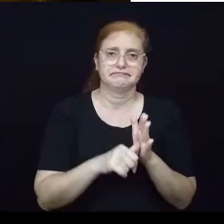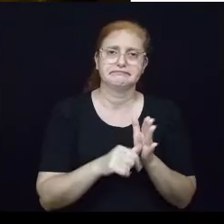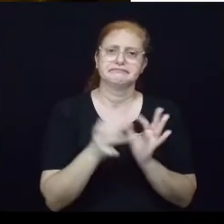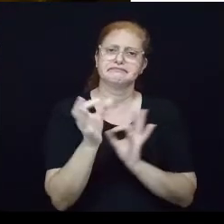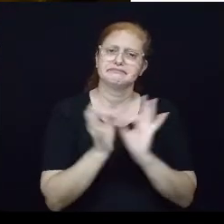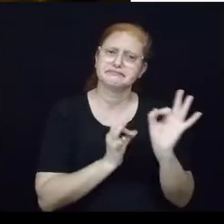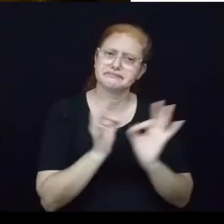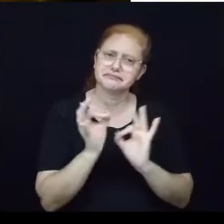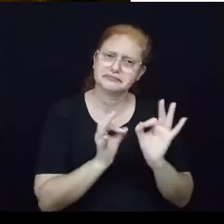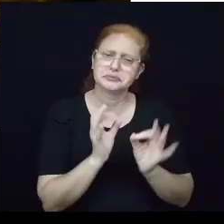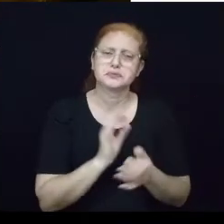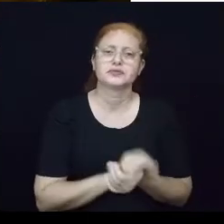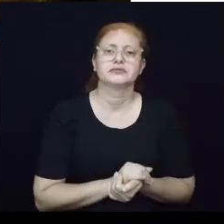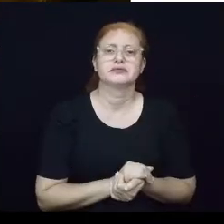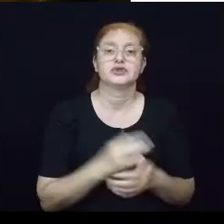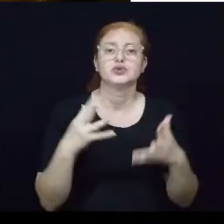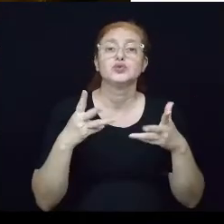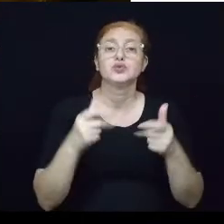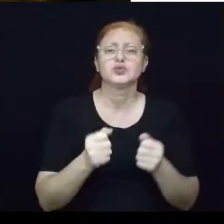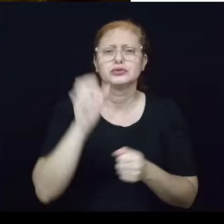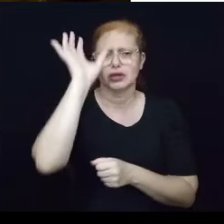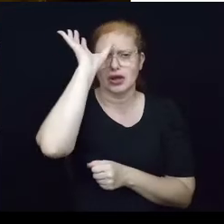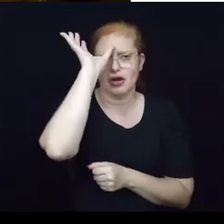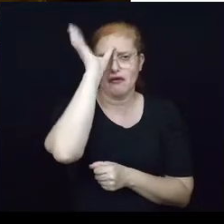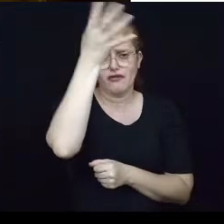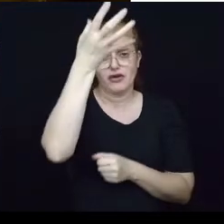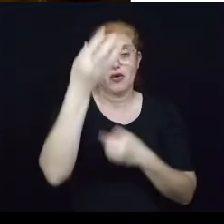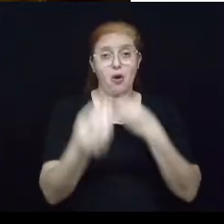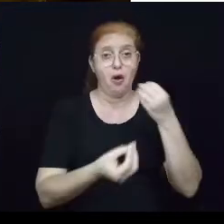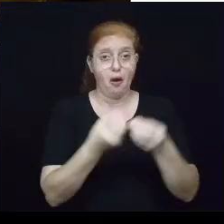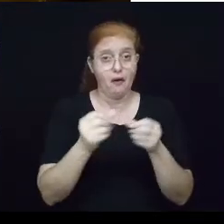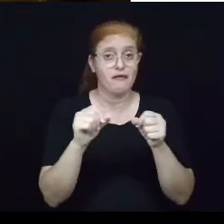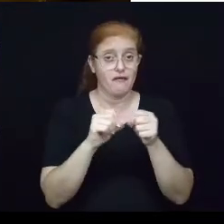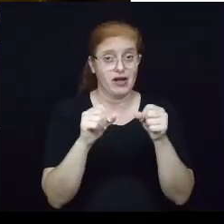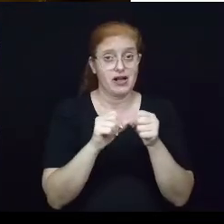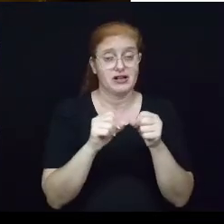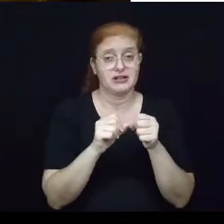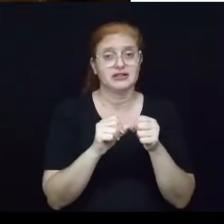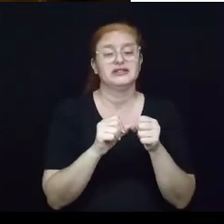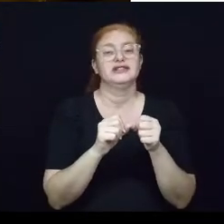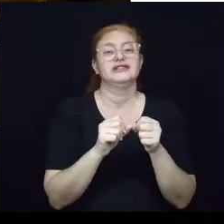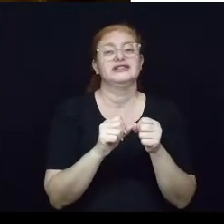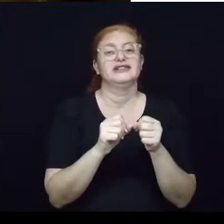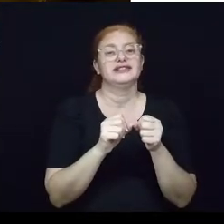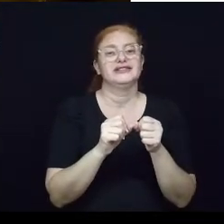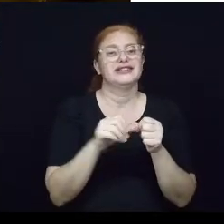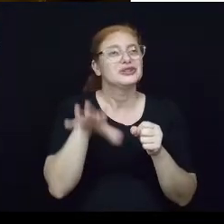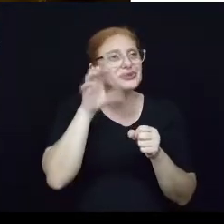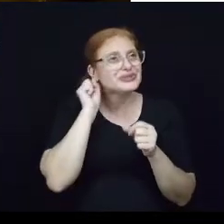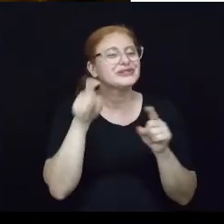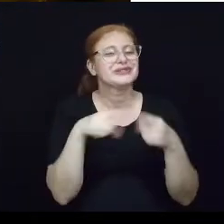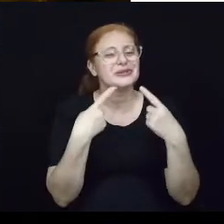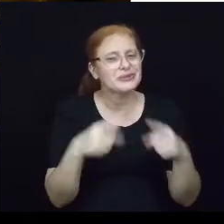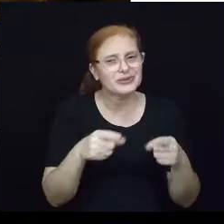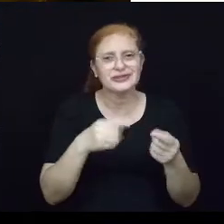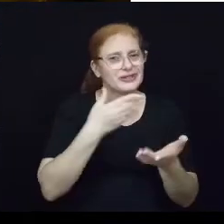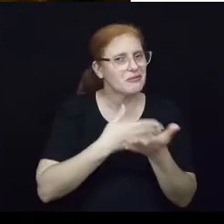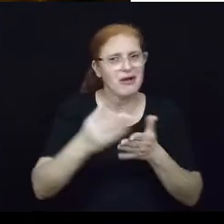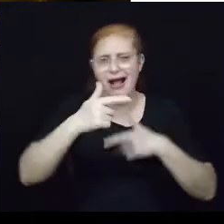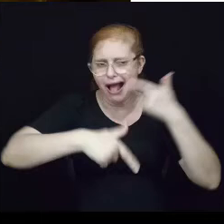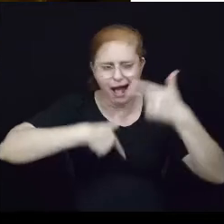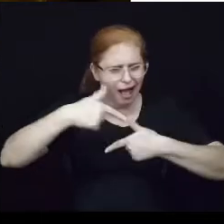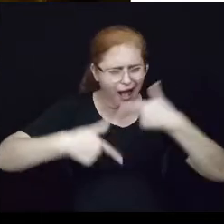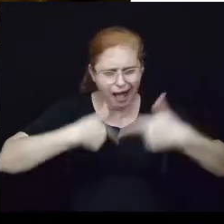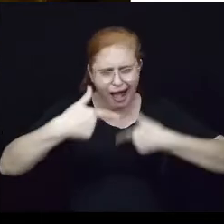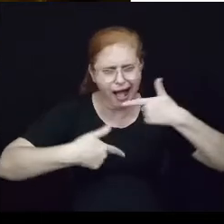Depois de montada, com tudo decidido, como seria? Daí liga a música lá e vai. Desmonta